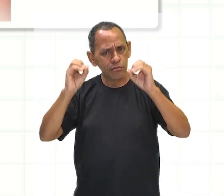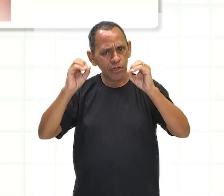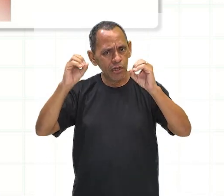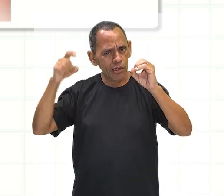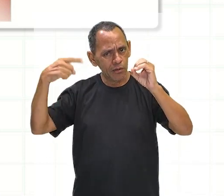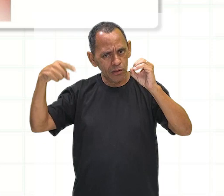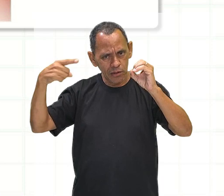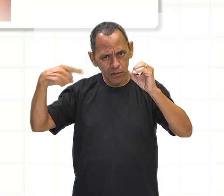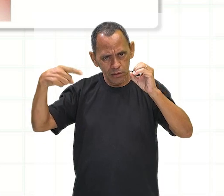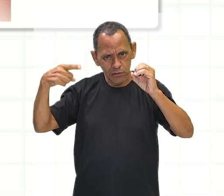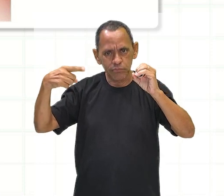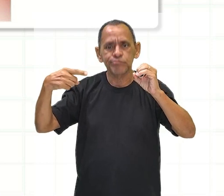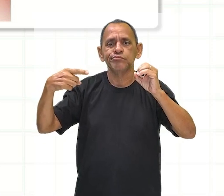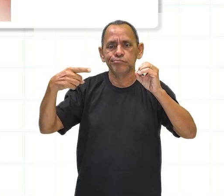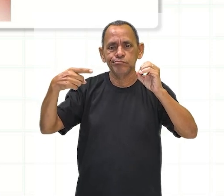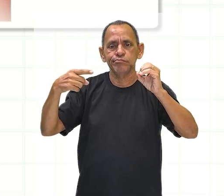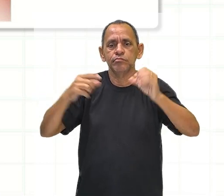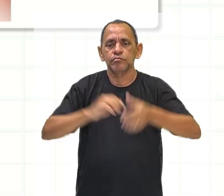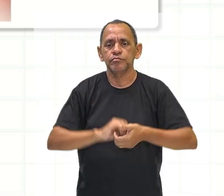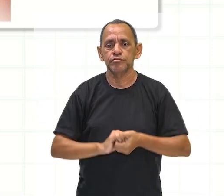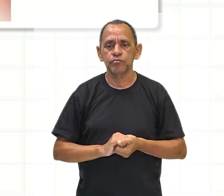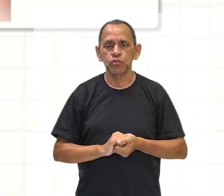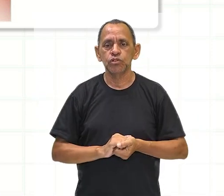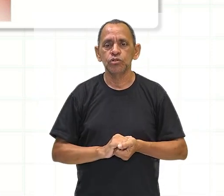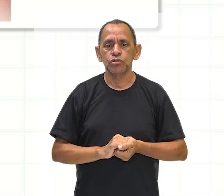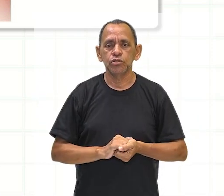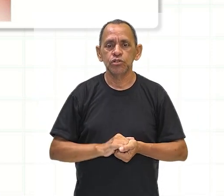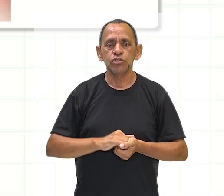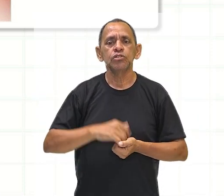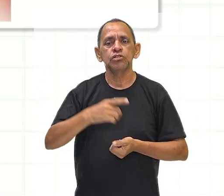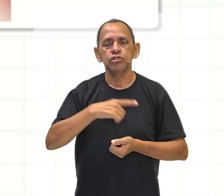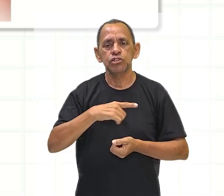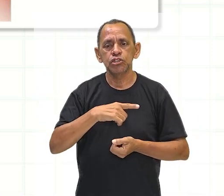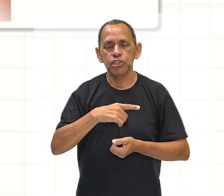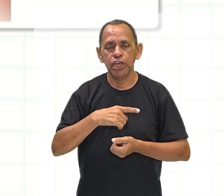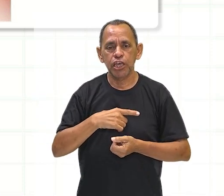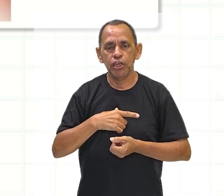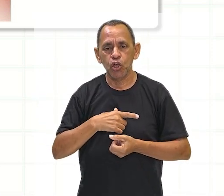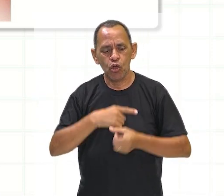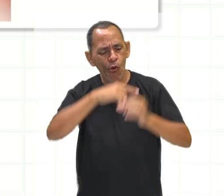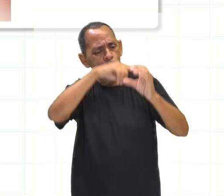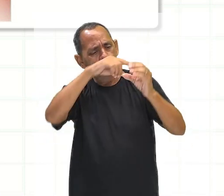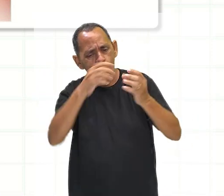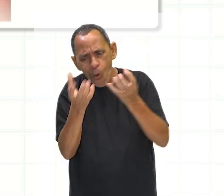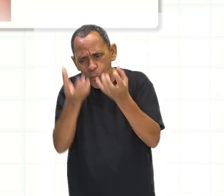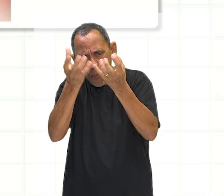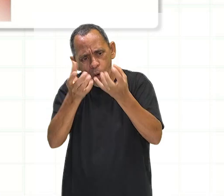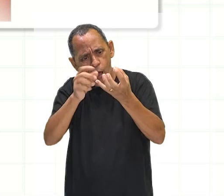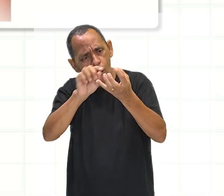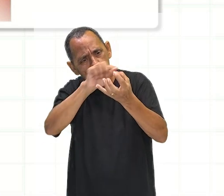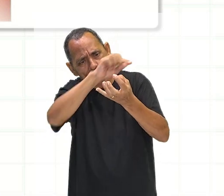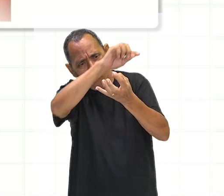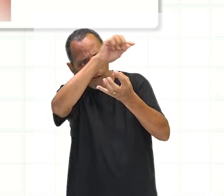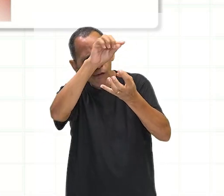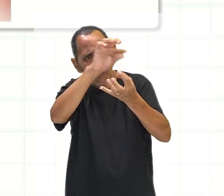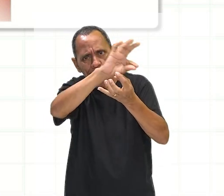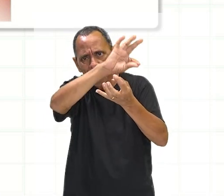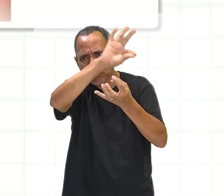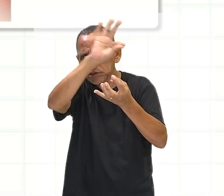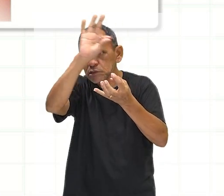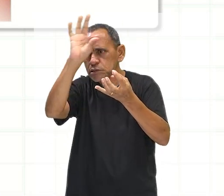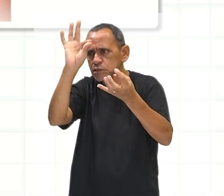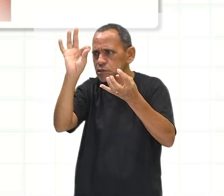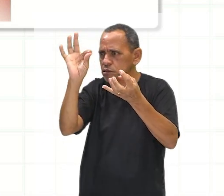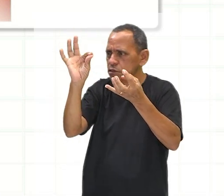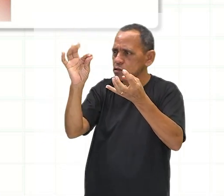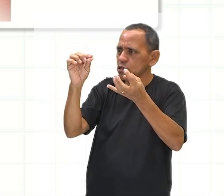esses líquidos, né? Nós vamos ter aqui uma glândula, né, que é a próstata, e ela vai ter ali como função